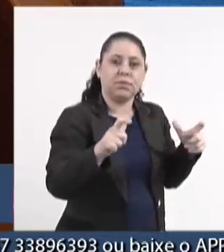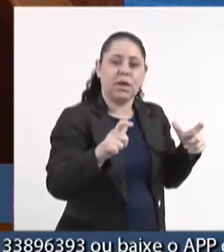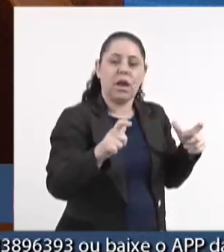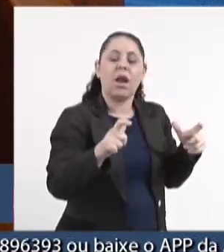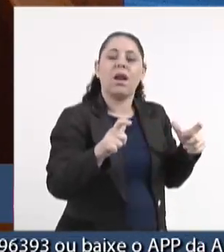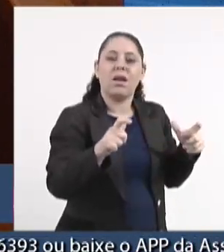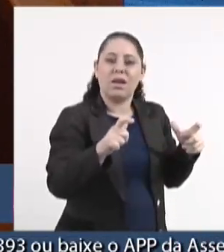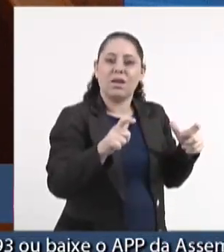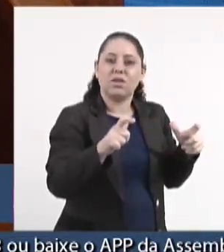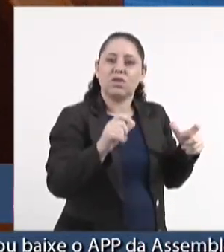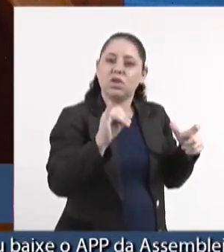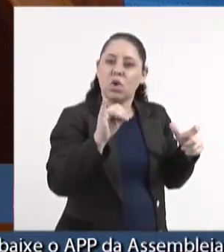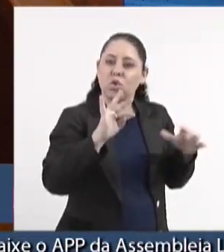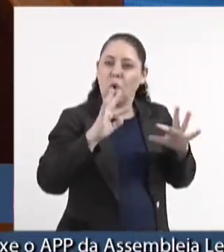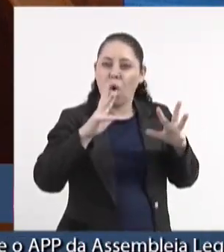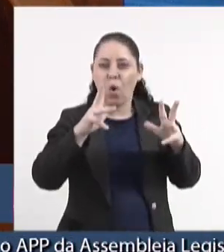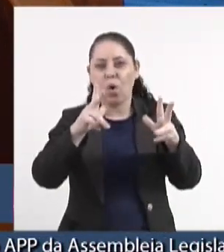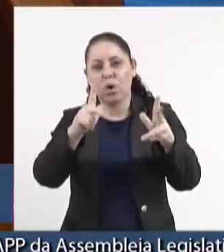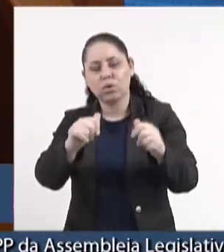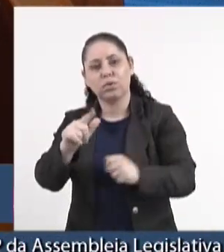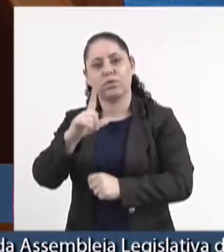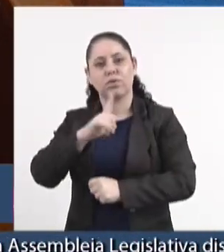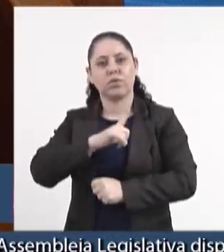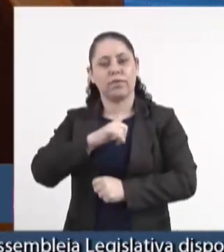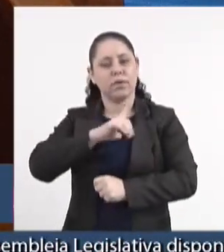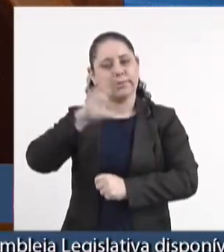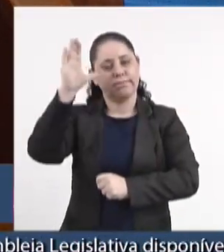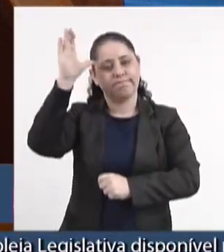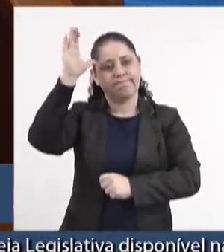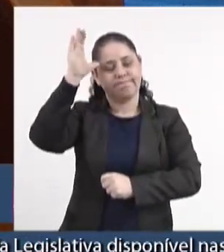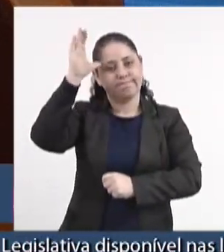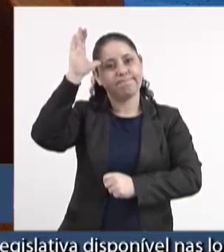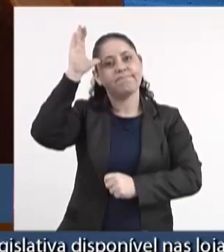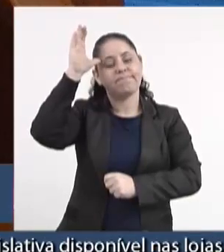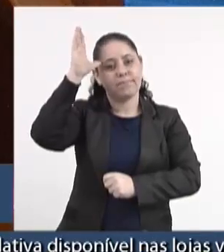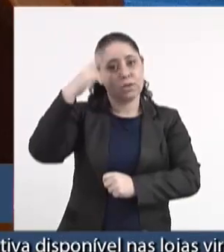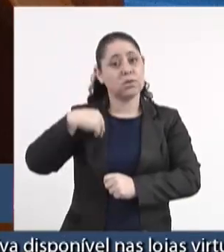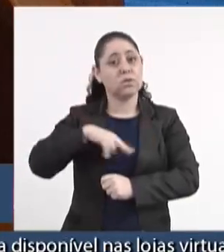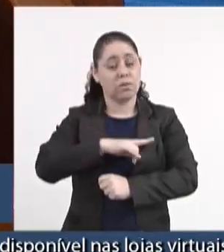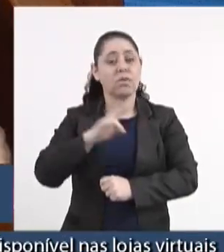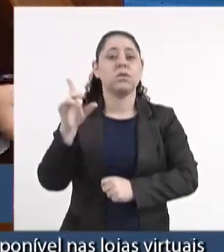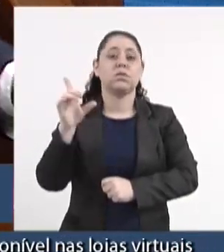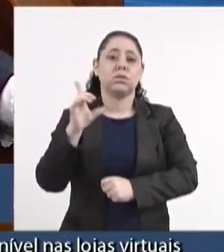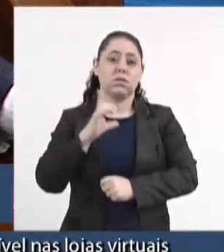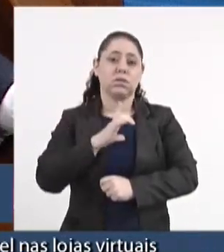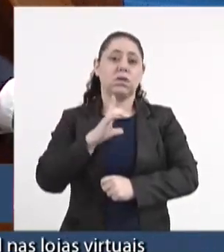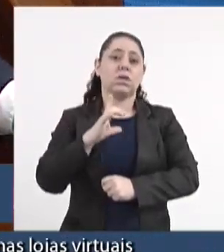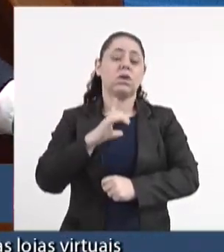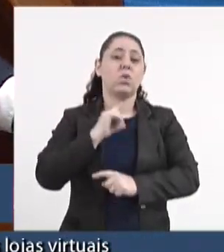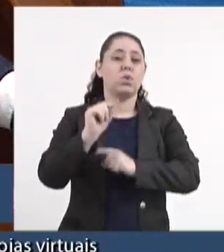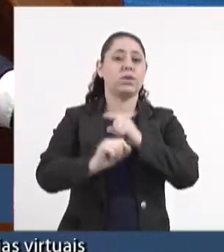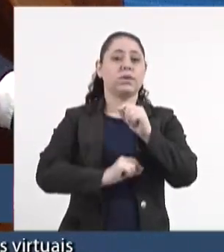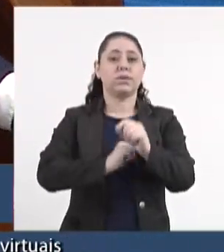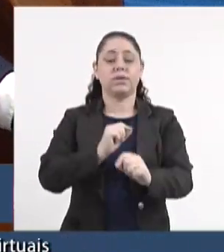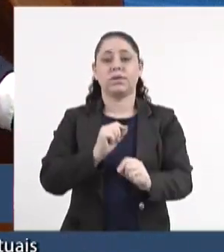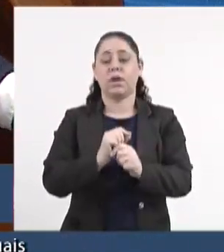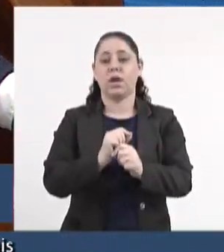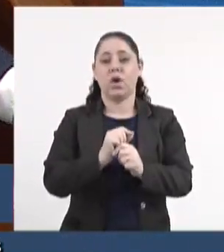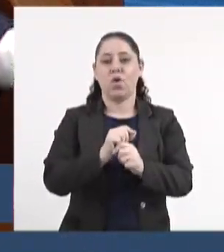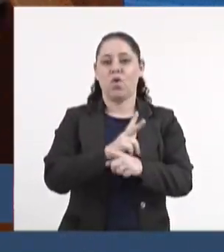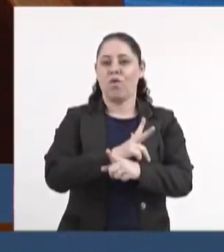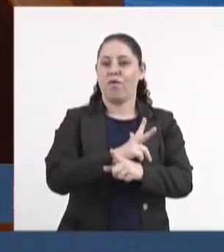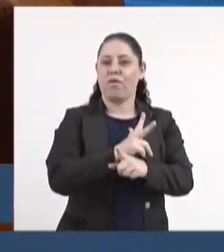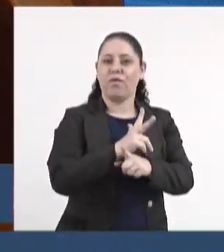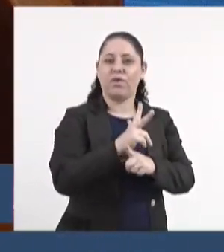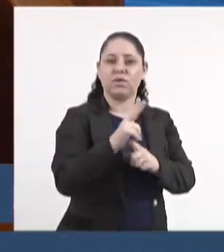produção, se todo mundo tiver essa consciência, nós teremos, então,